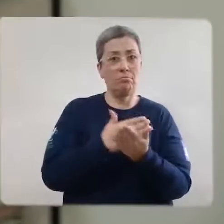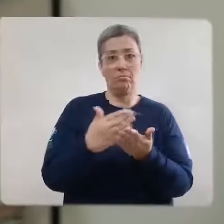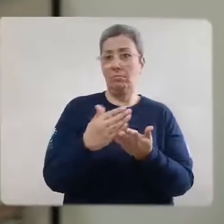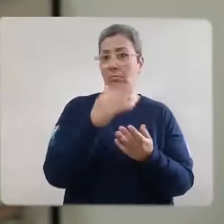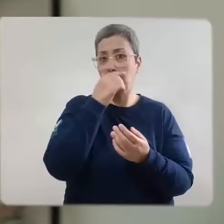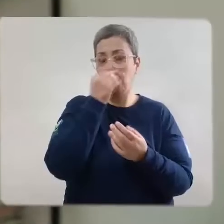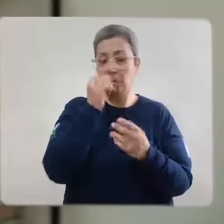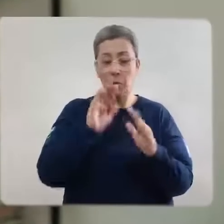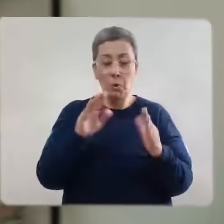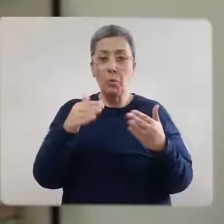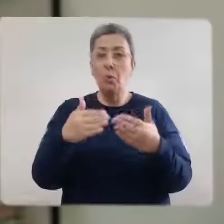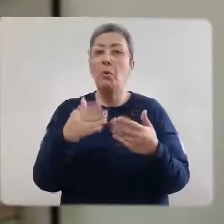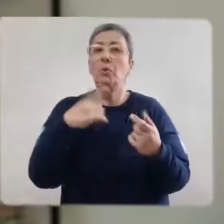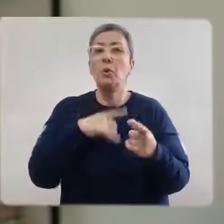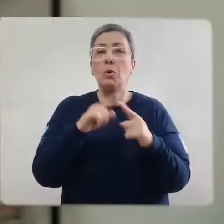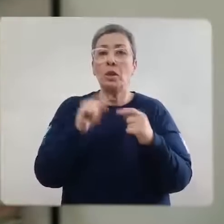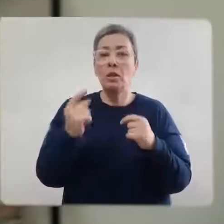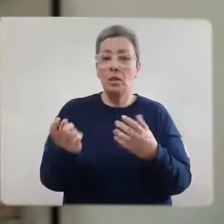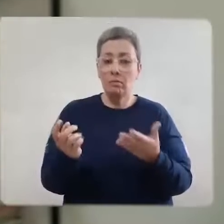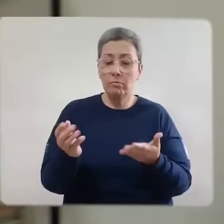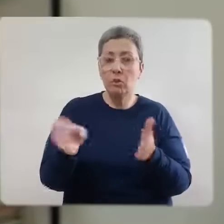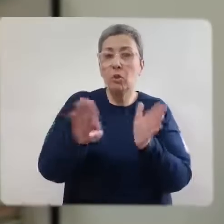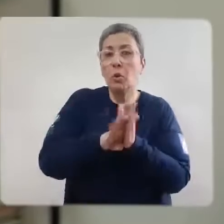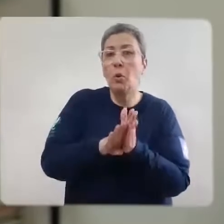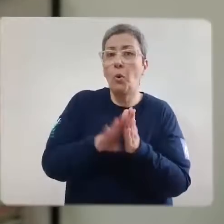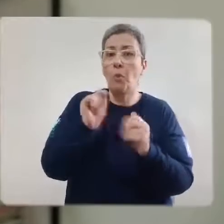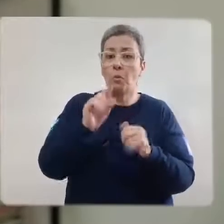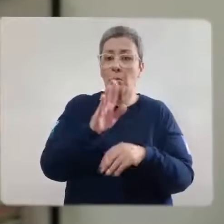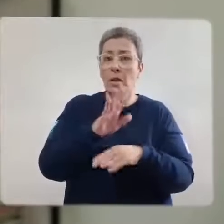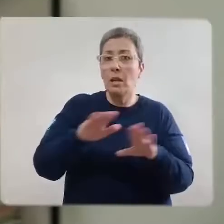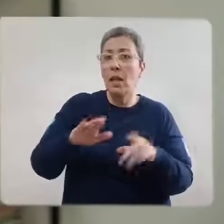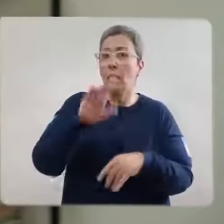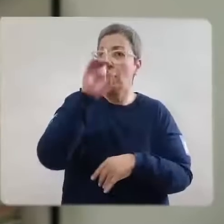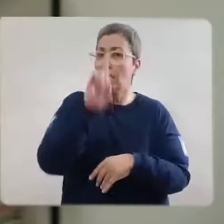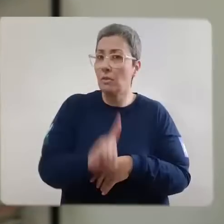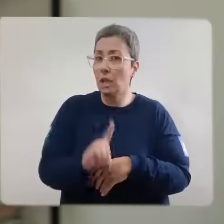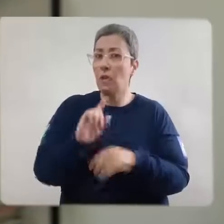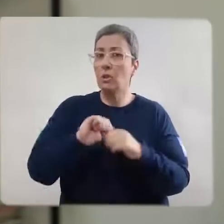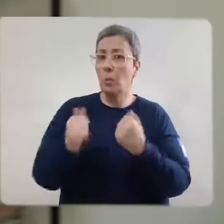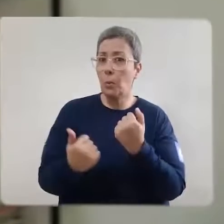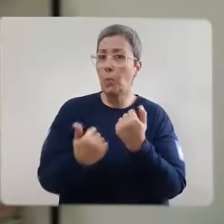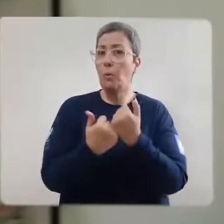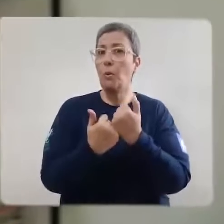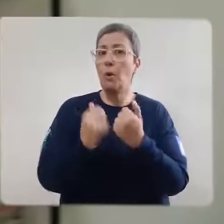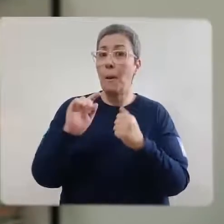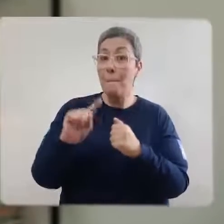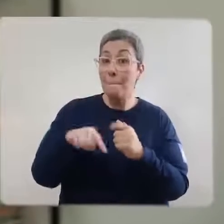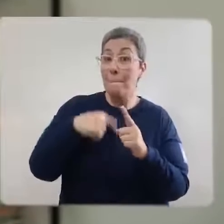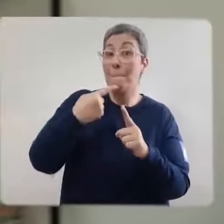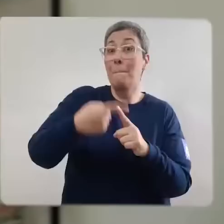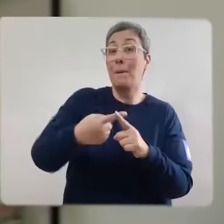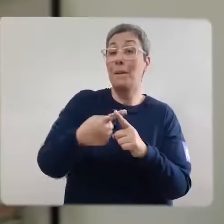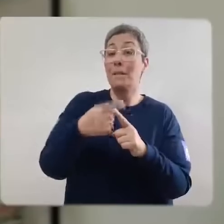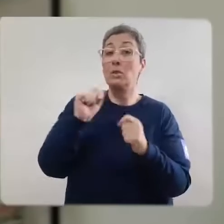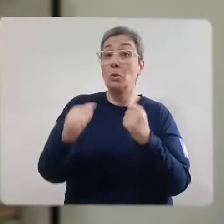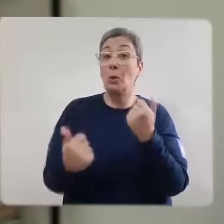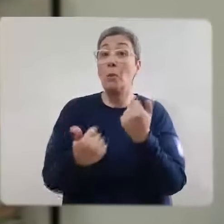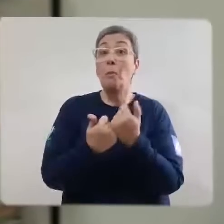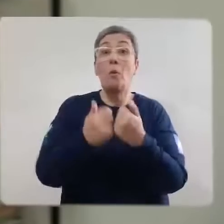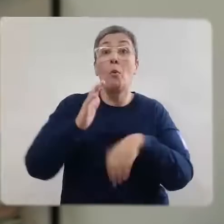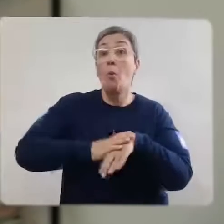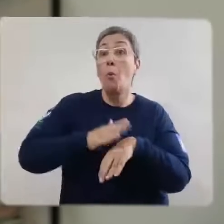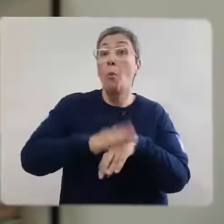ano que a gente olha e diz assim, bom, chegou uma criança com deficiência, ele precisa de um apoio. Para além do apoio, qual